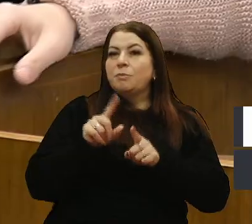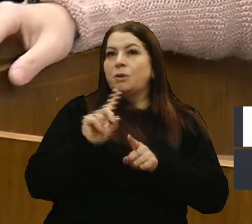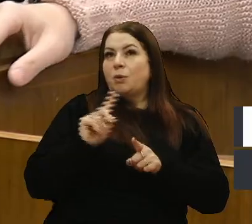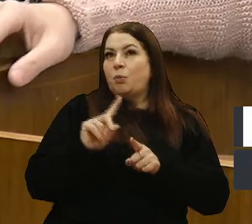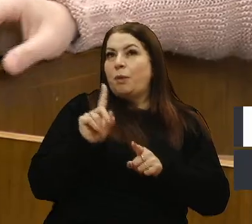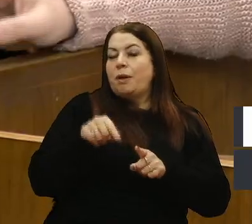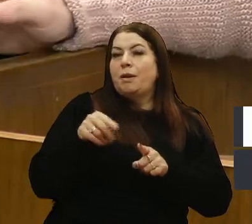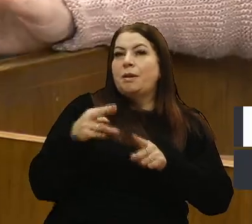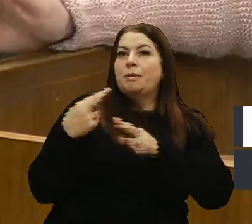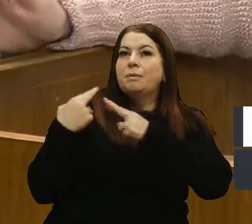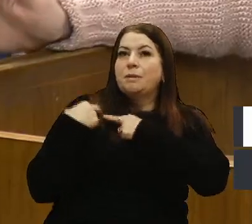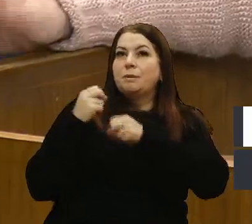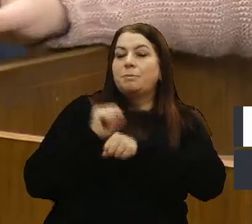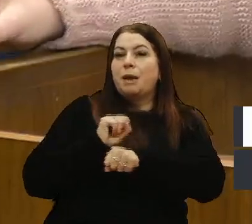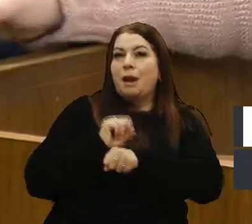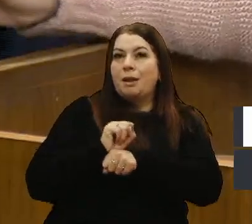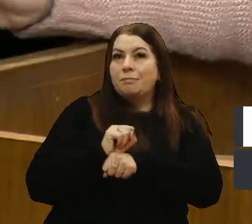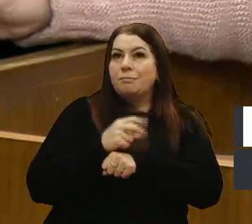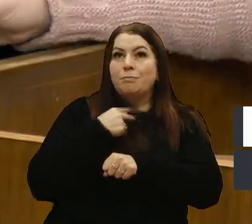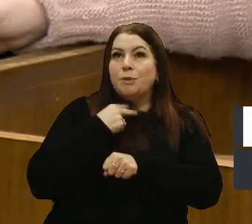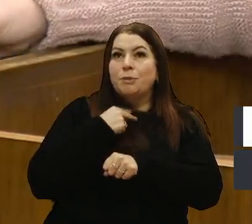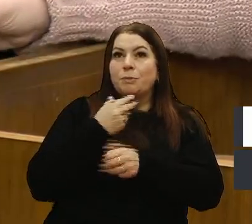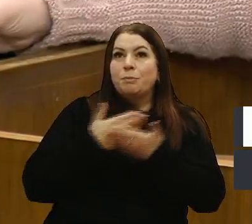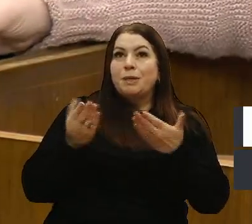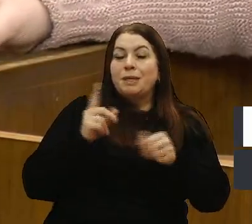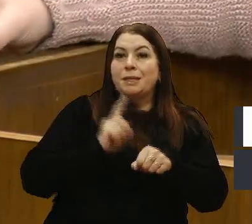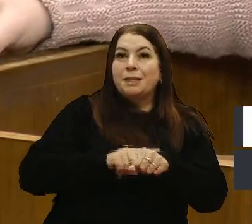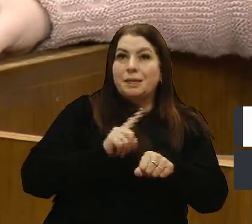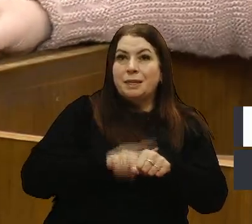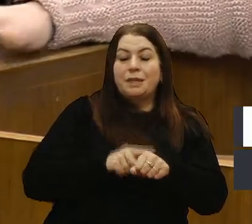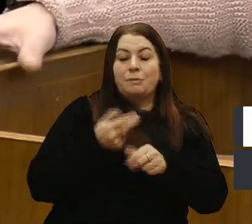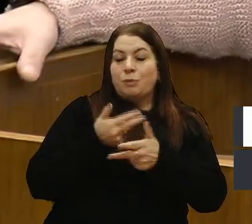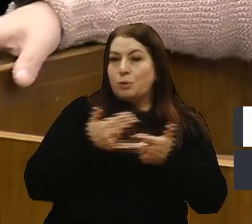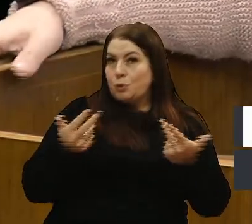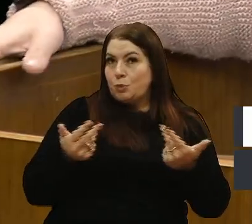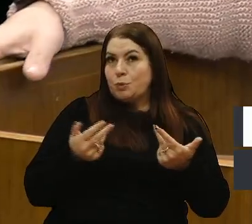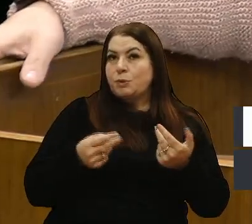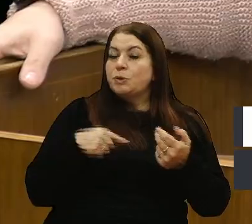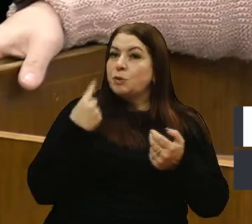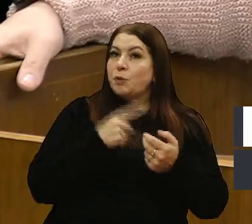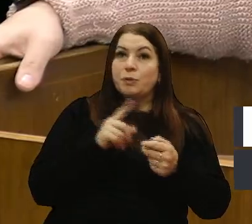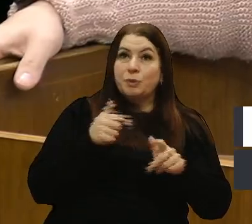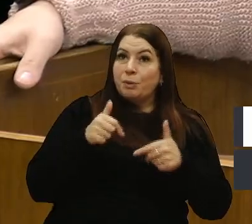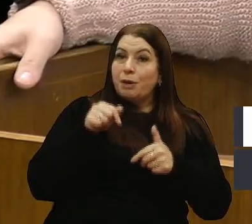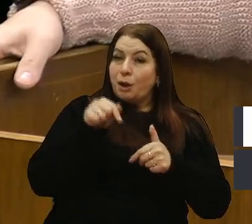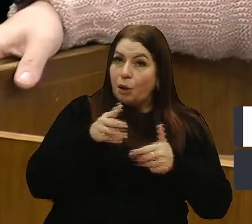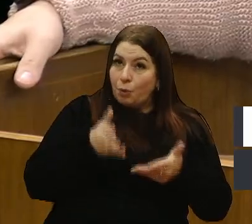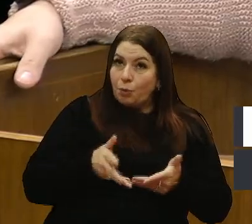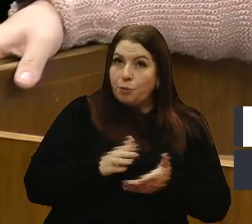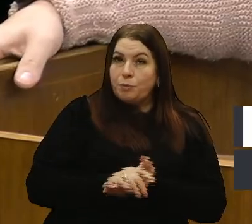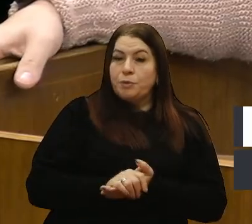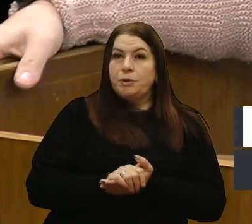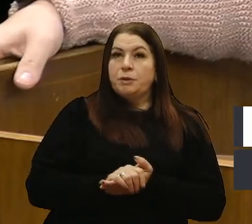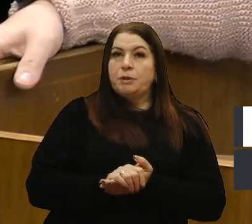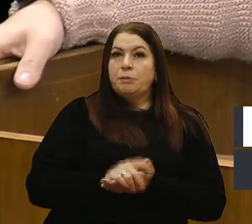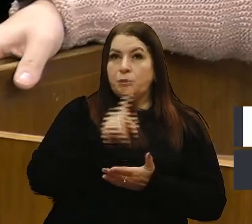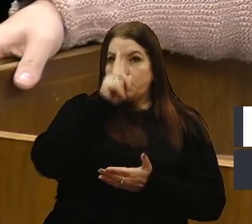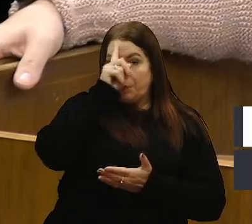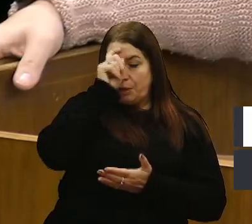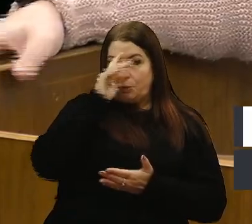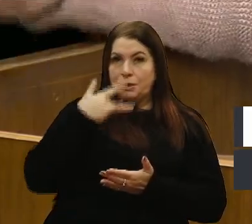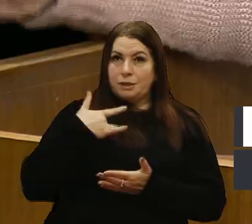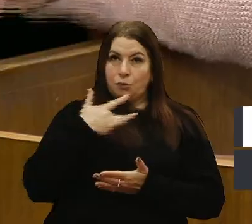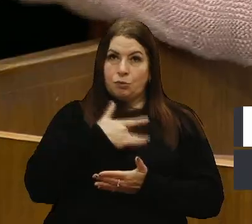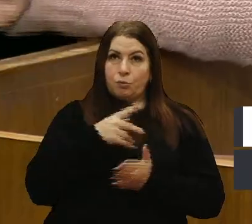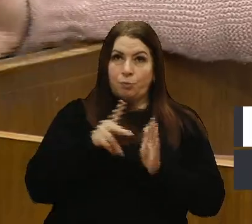cabe, vereador Libardi, esperar, nós não podemos perder o tempo das coisas. Se nós não trabalharmos agora para o Hospital Saúde ser